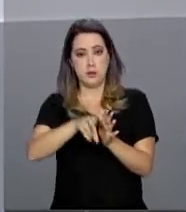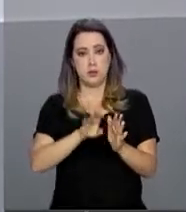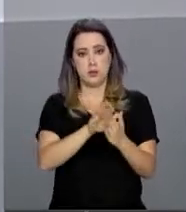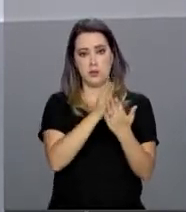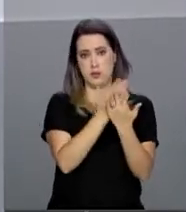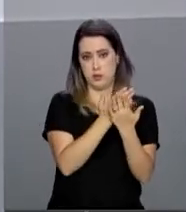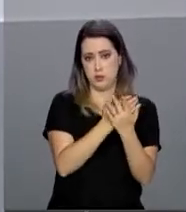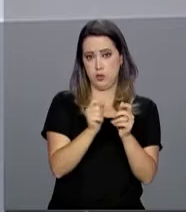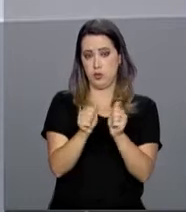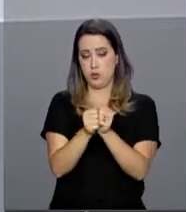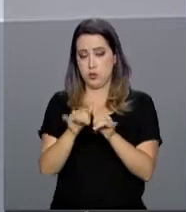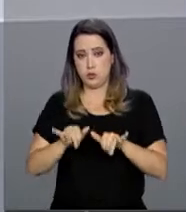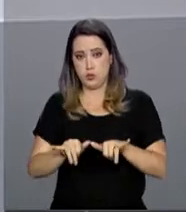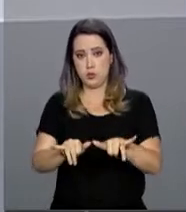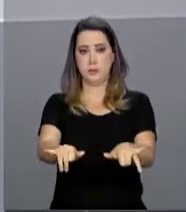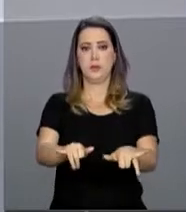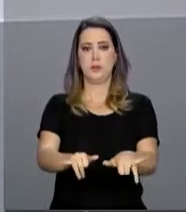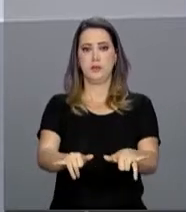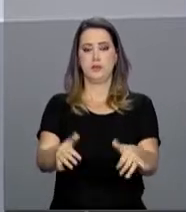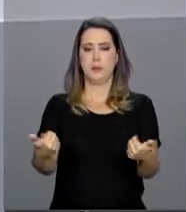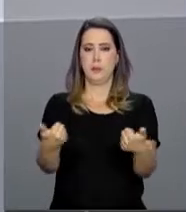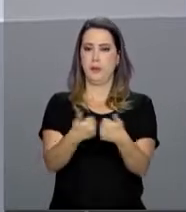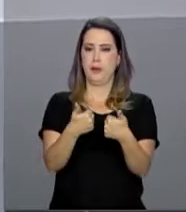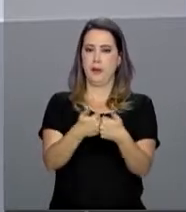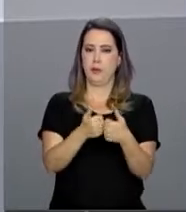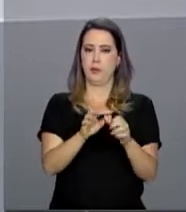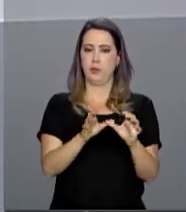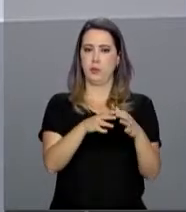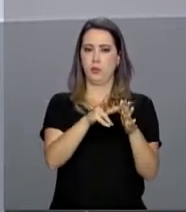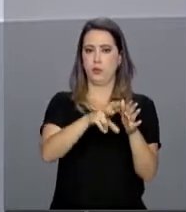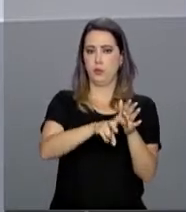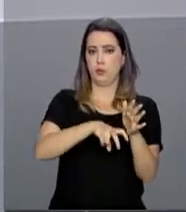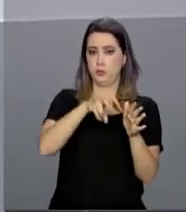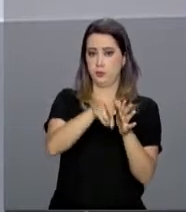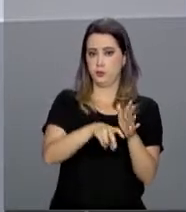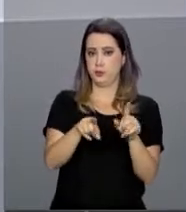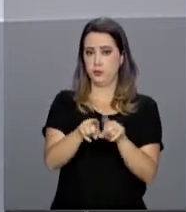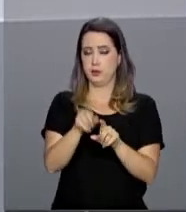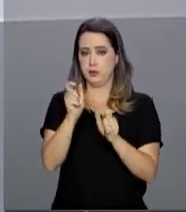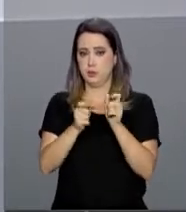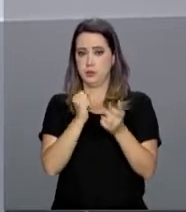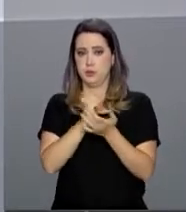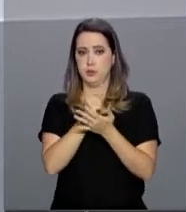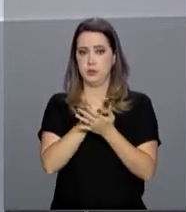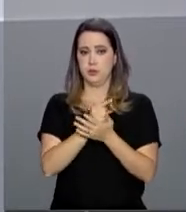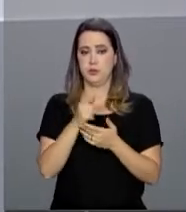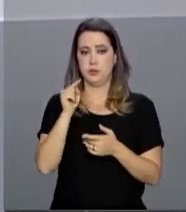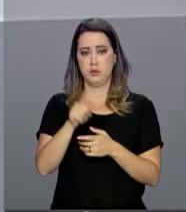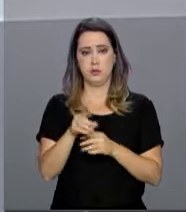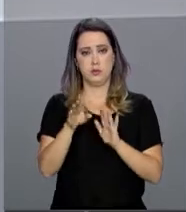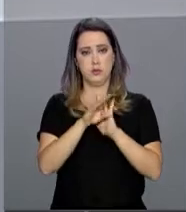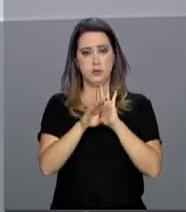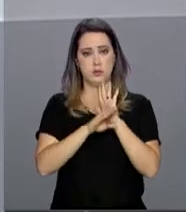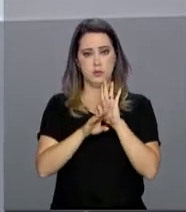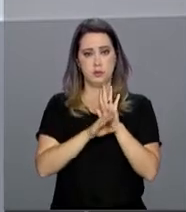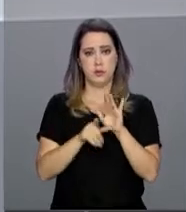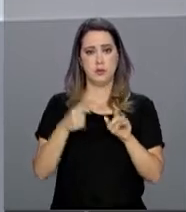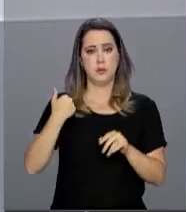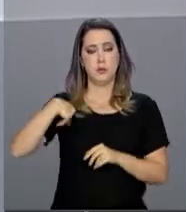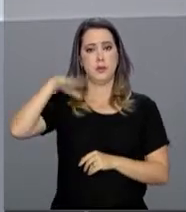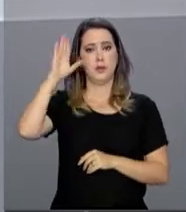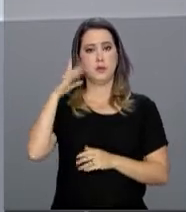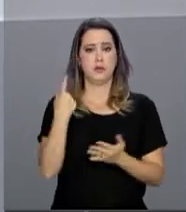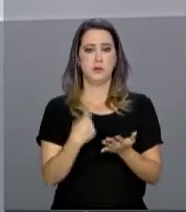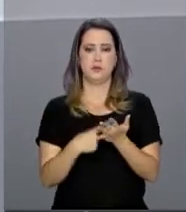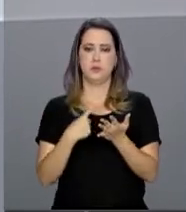da parceria com supermercados para aproximar os produtores dos consumidores o plano safra 2008 2009 foi além